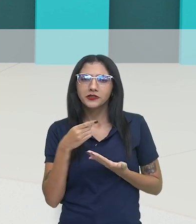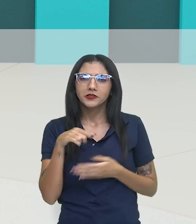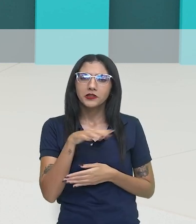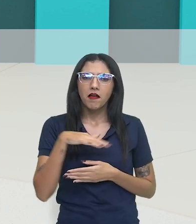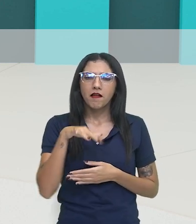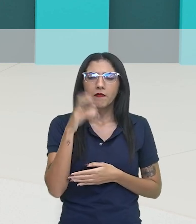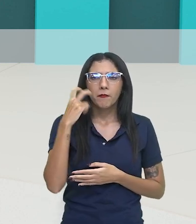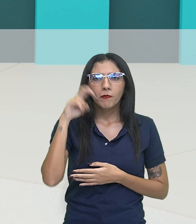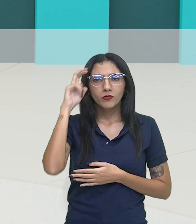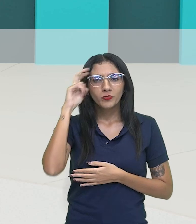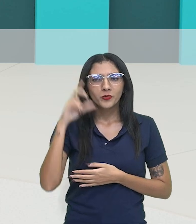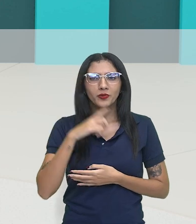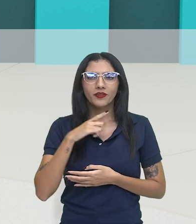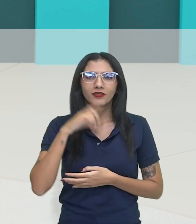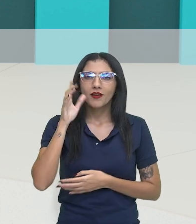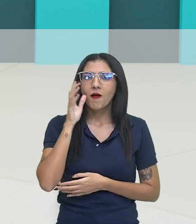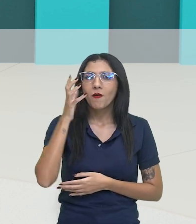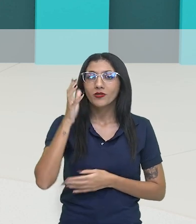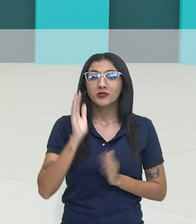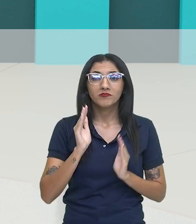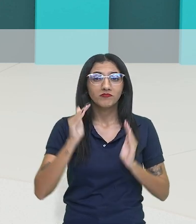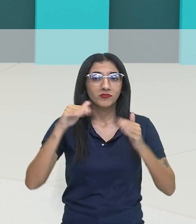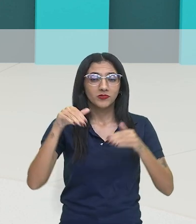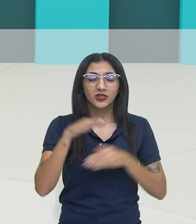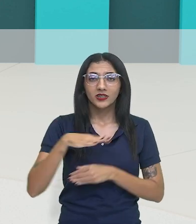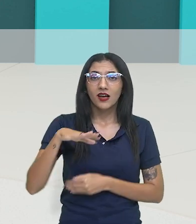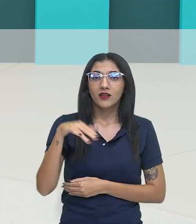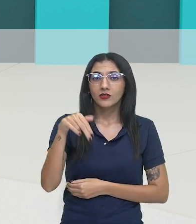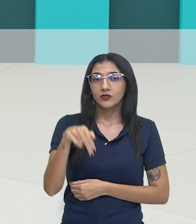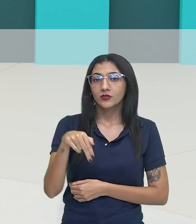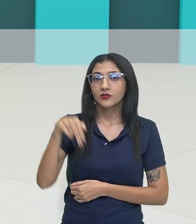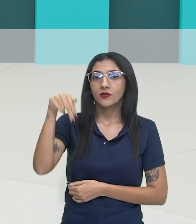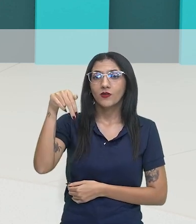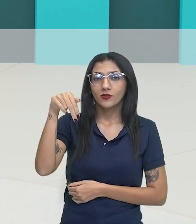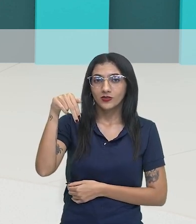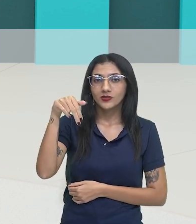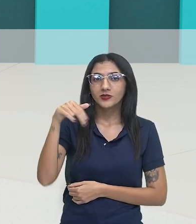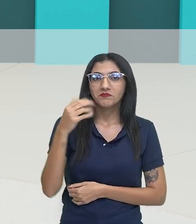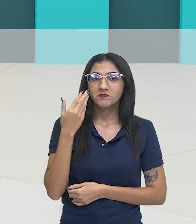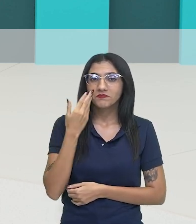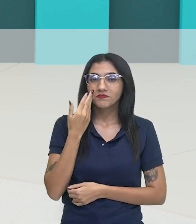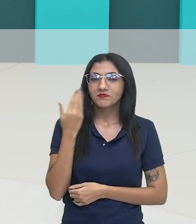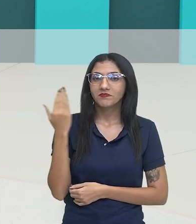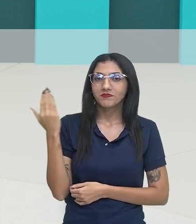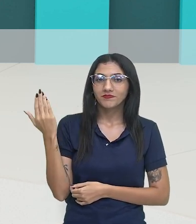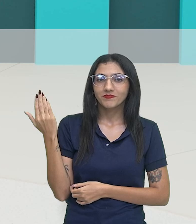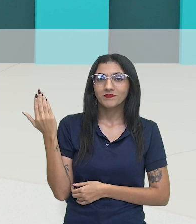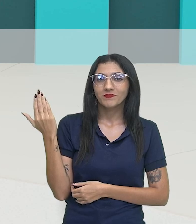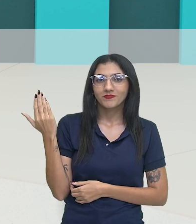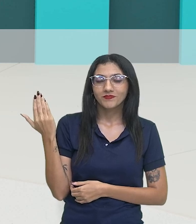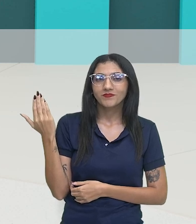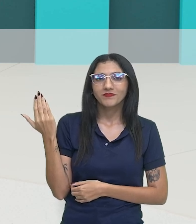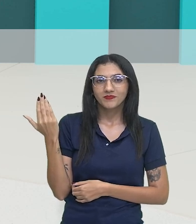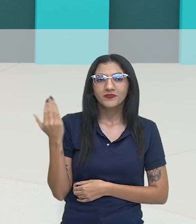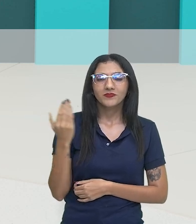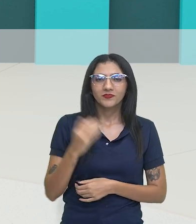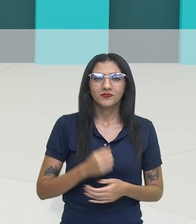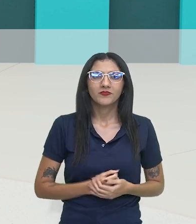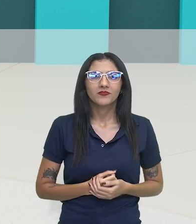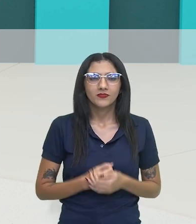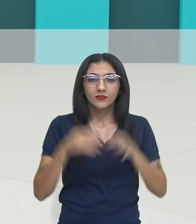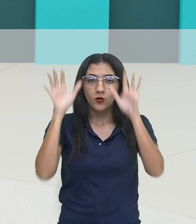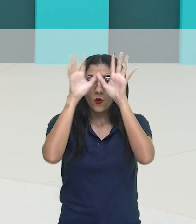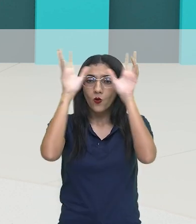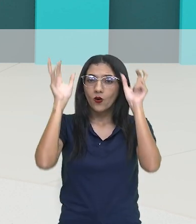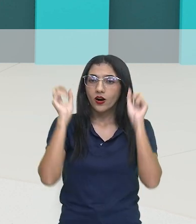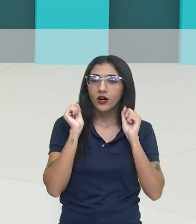que acontece justamente na região norte, como vocês vão observar aí, né, nos estados de